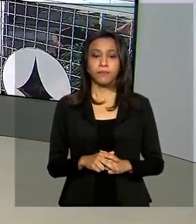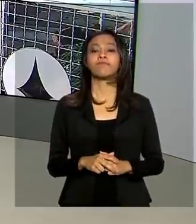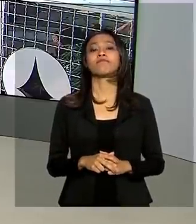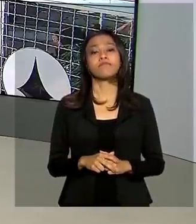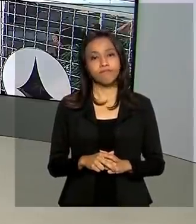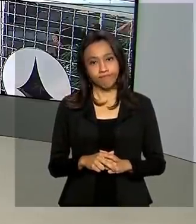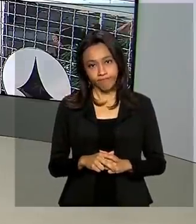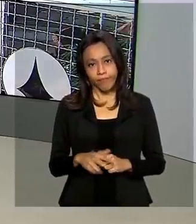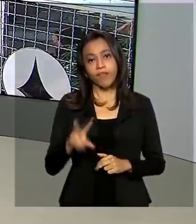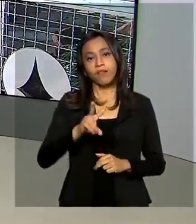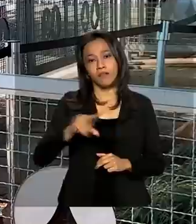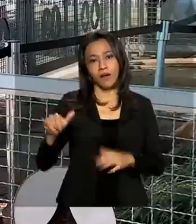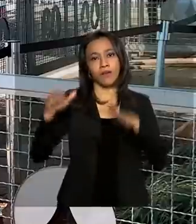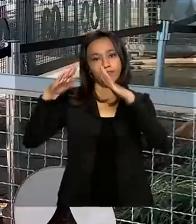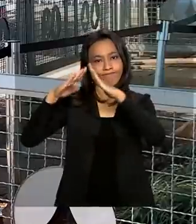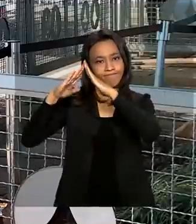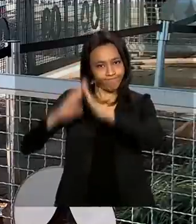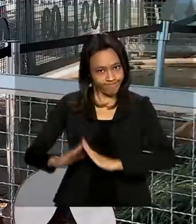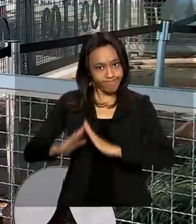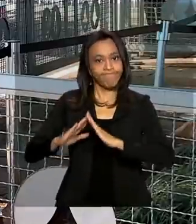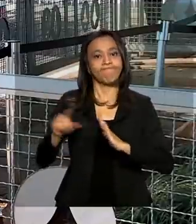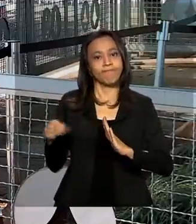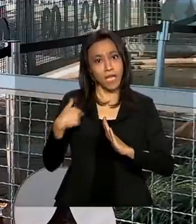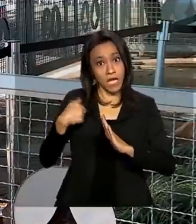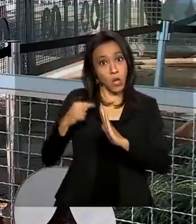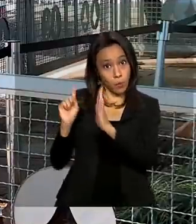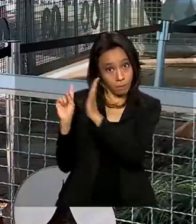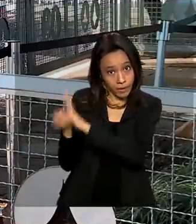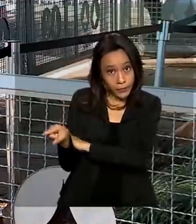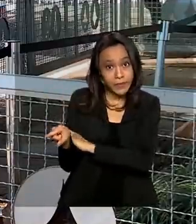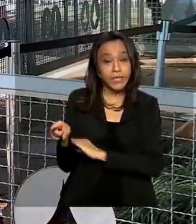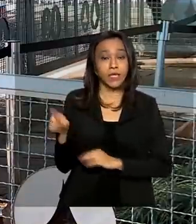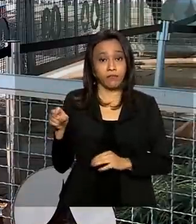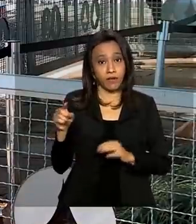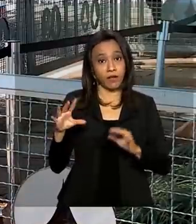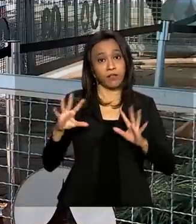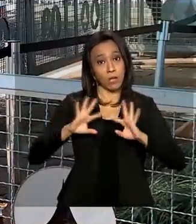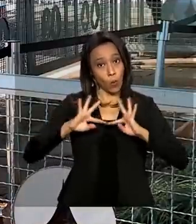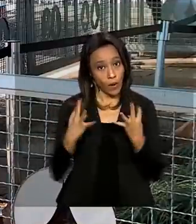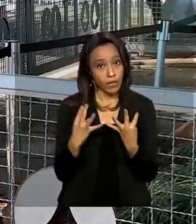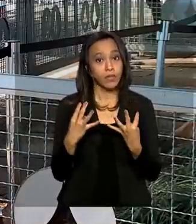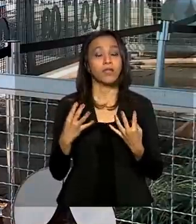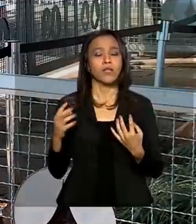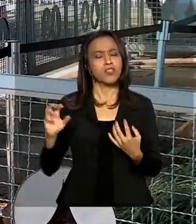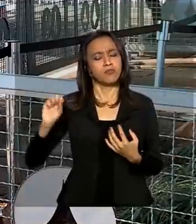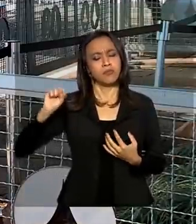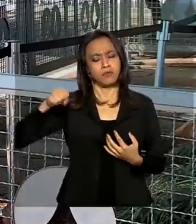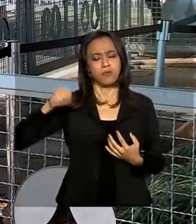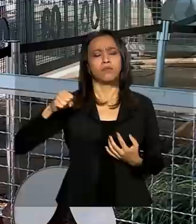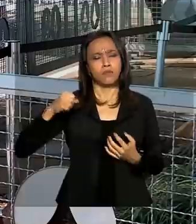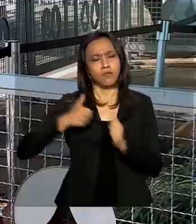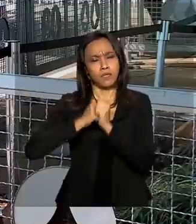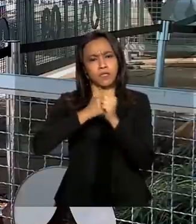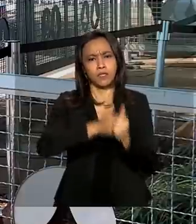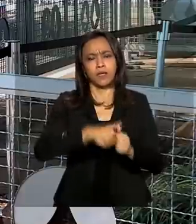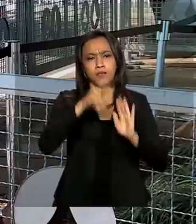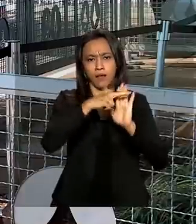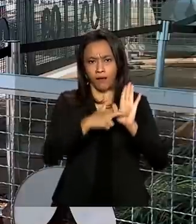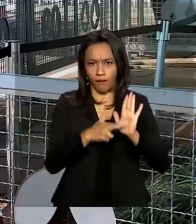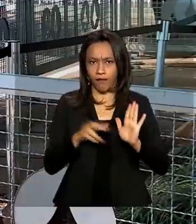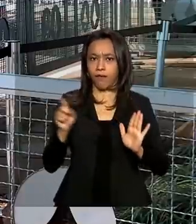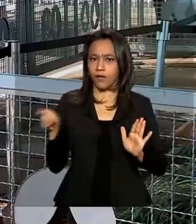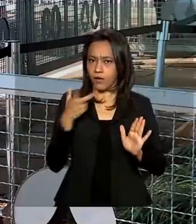ah vai sim renata inclusive eu fiz essa pergunta para ele ele disse que vai seguir direitinho protocolo médico